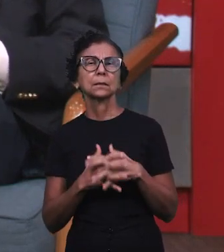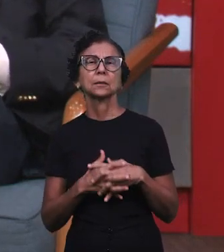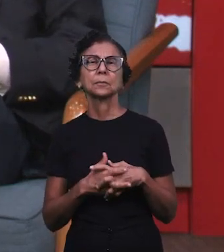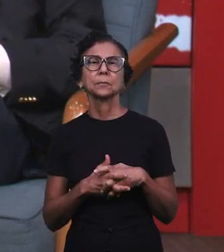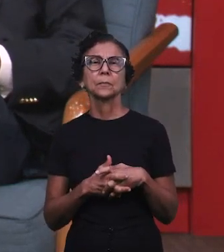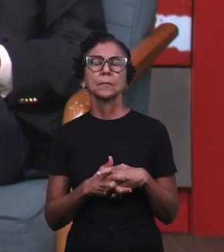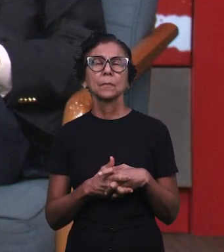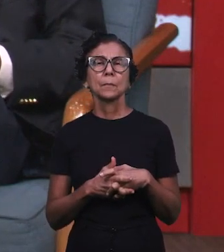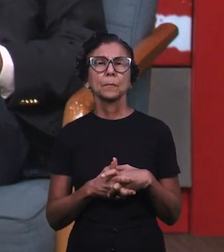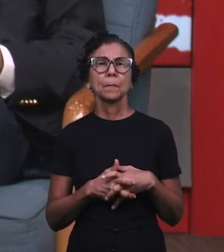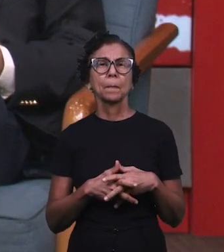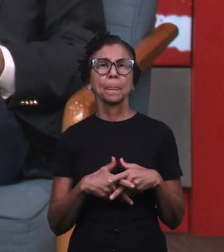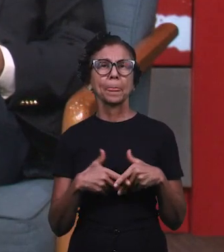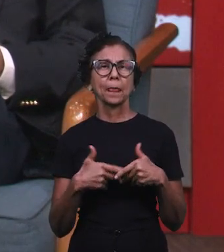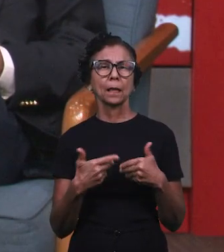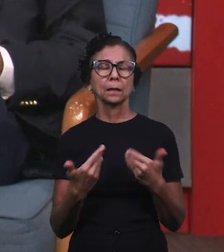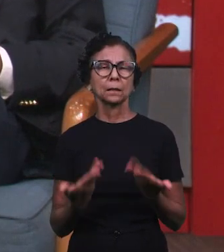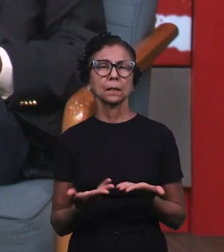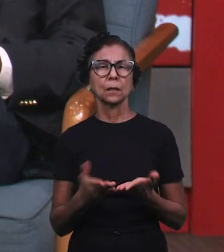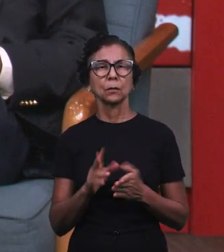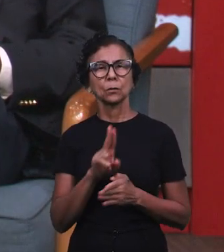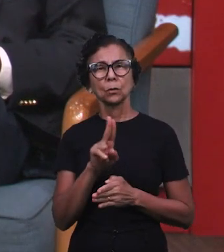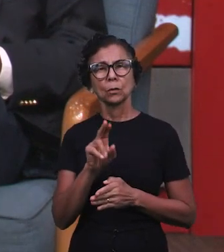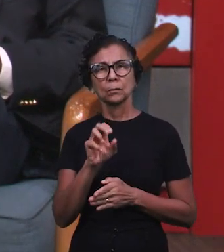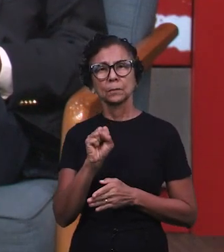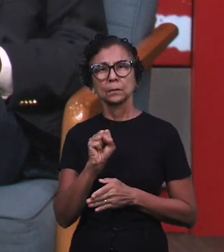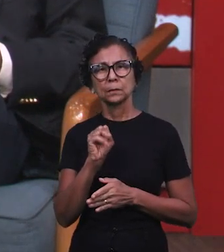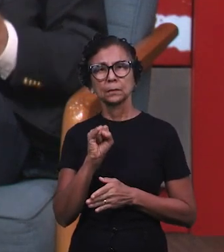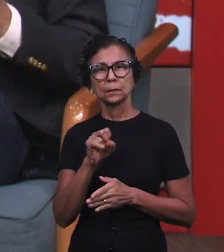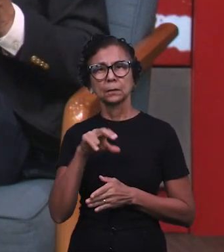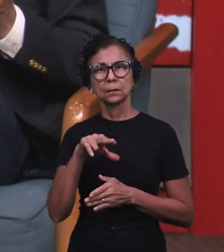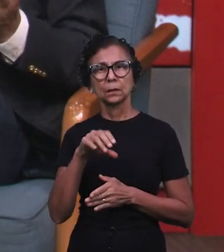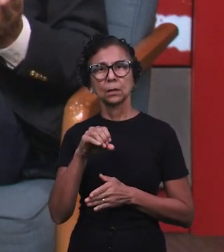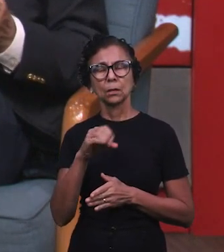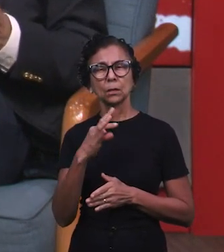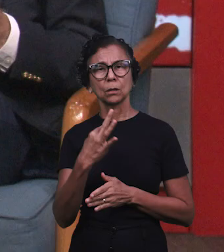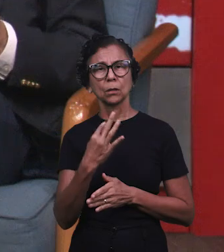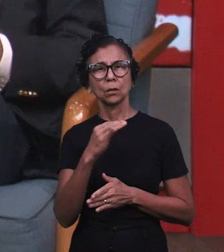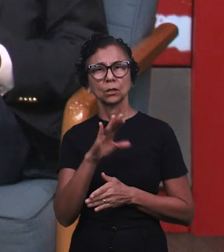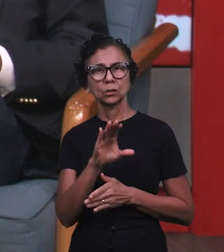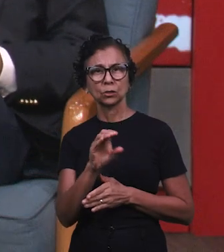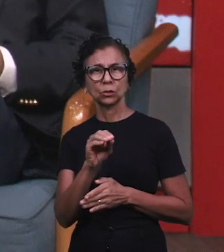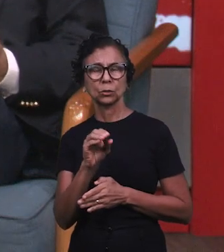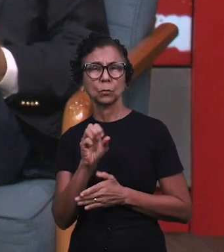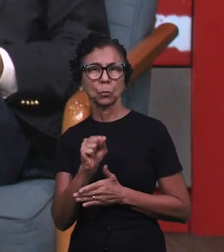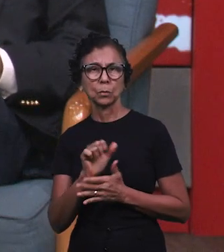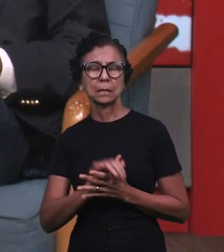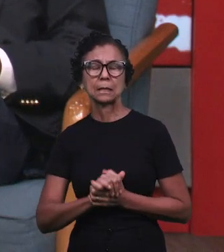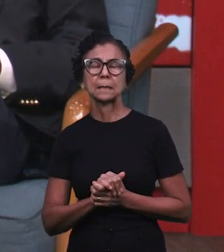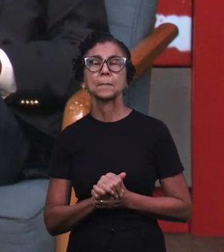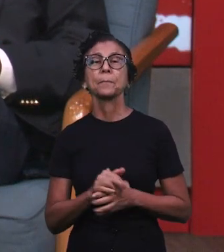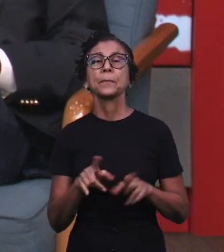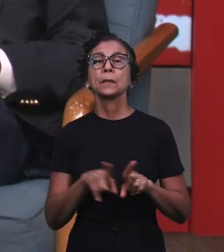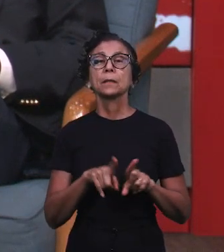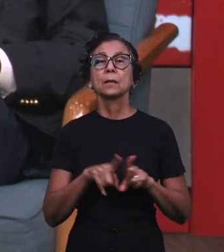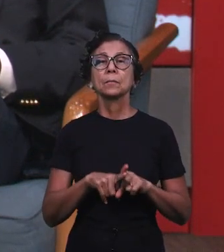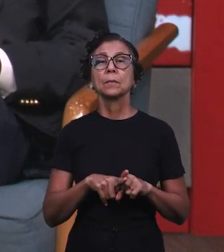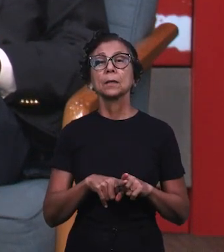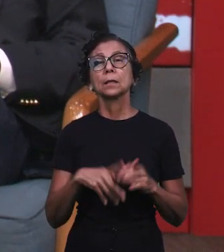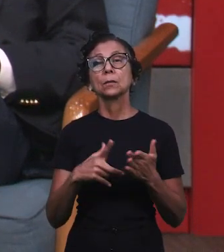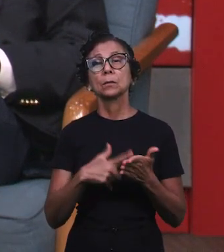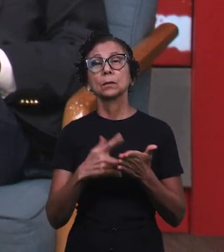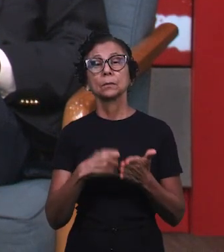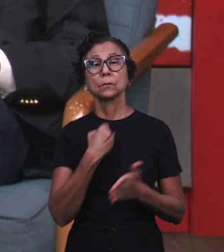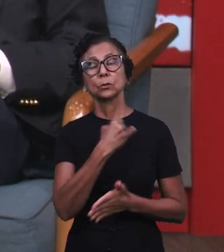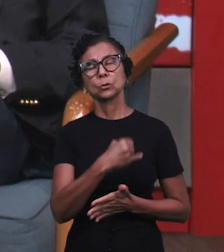chamados de sinóticos. O Evangelho de João, que é o último que foi escrito, é um